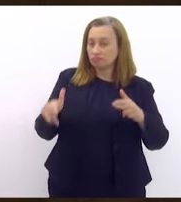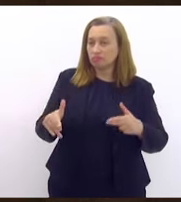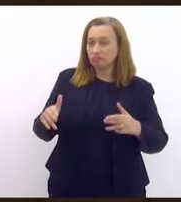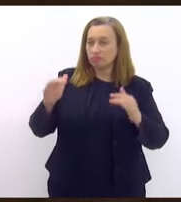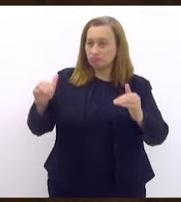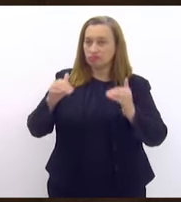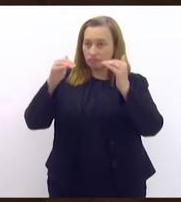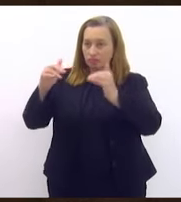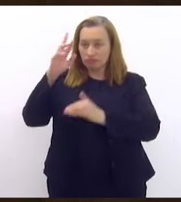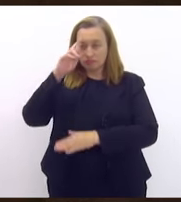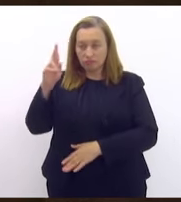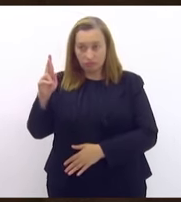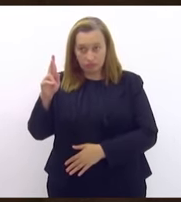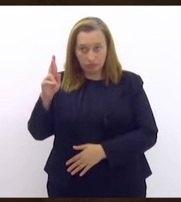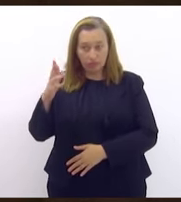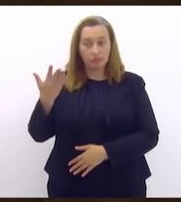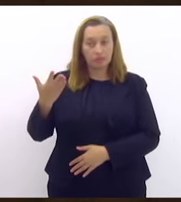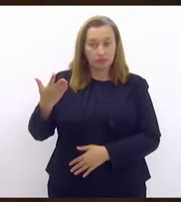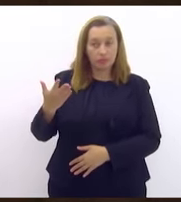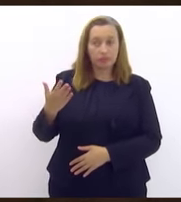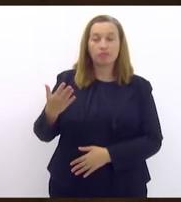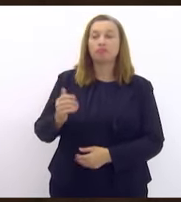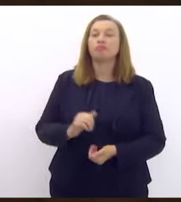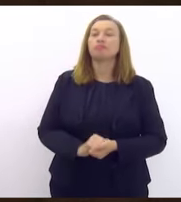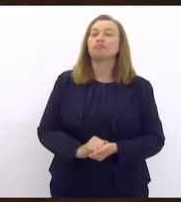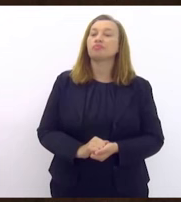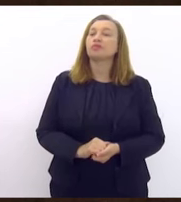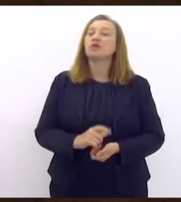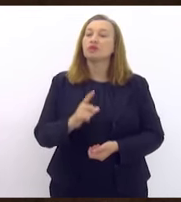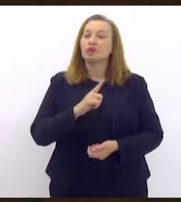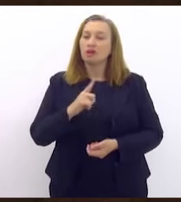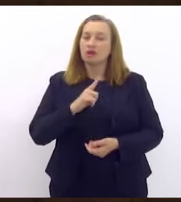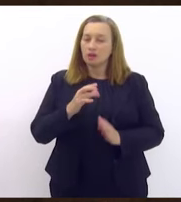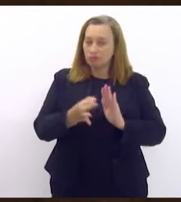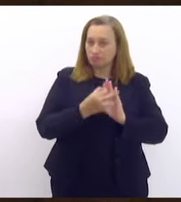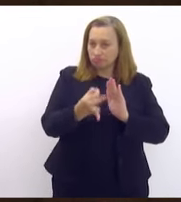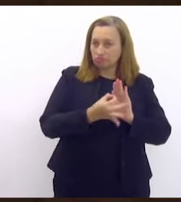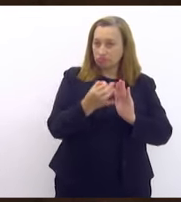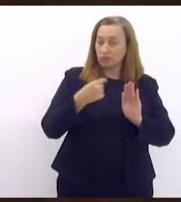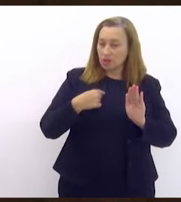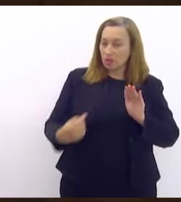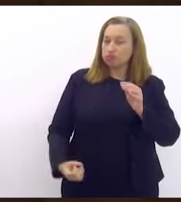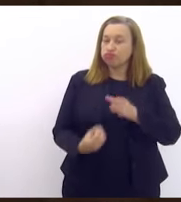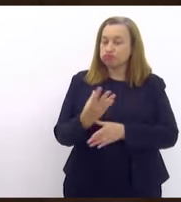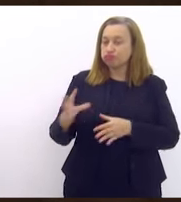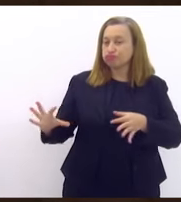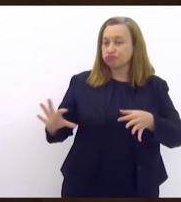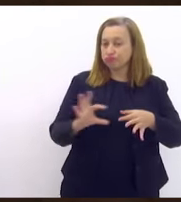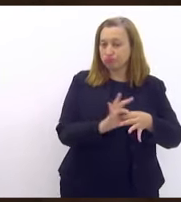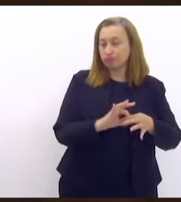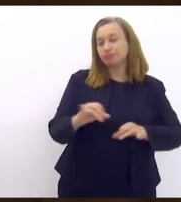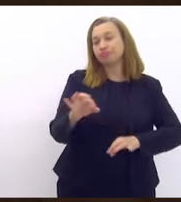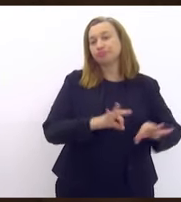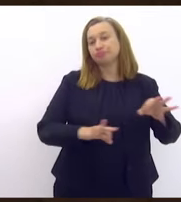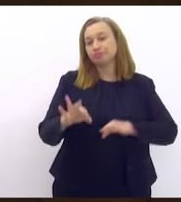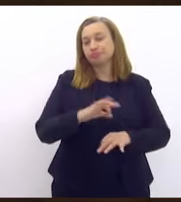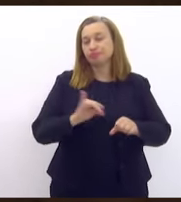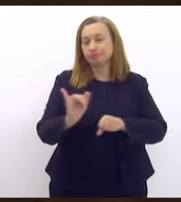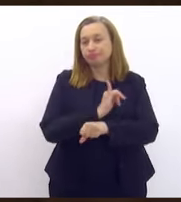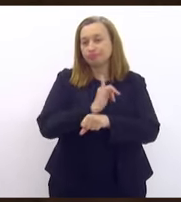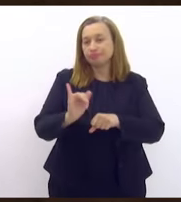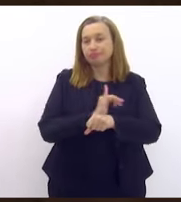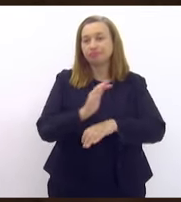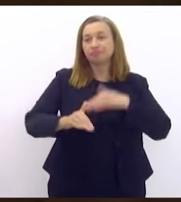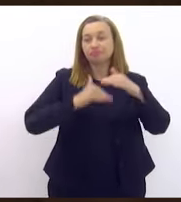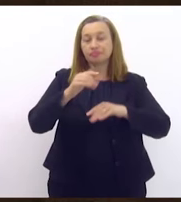tenho muitas críticas e emendarei, como todos os deputados, o Plano Estratégico de Desenvolvimento. Mas, como